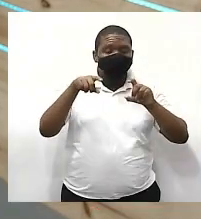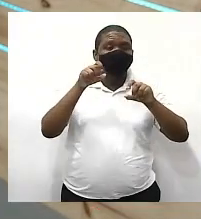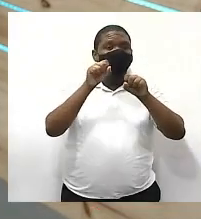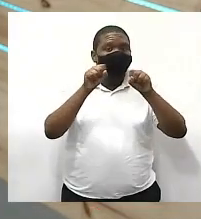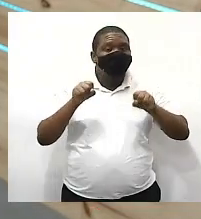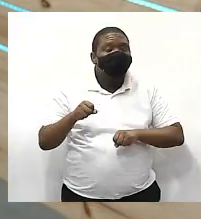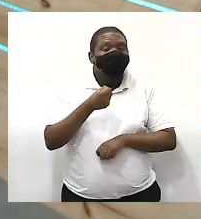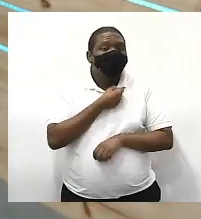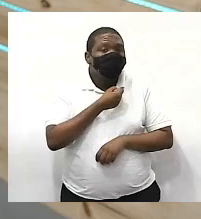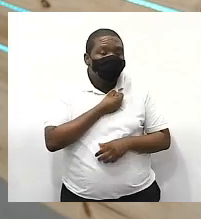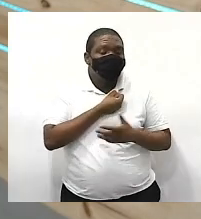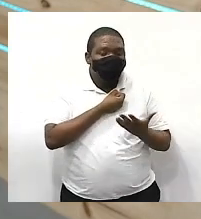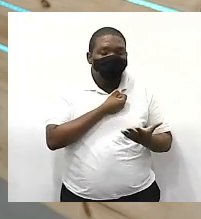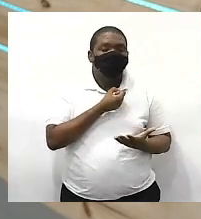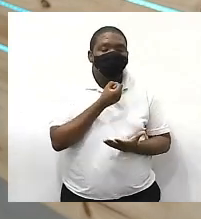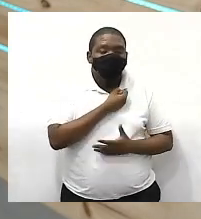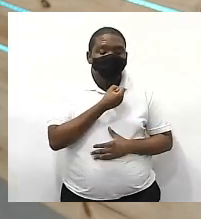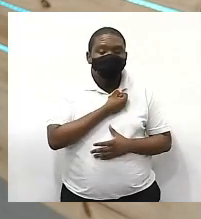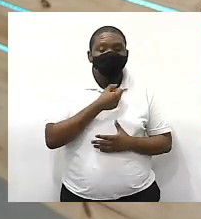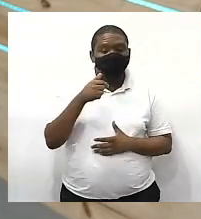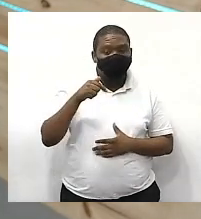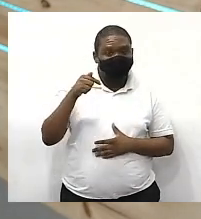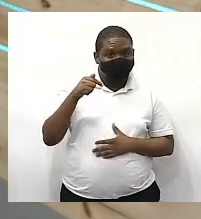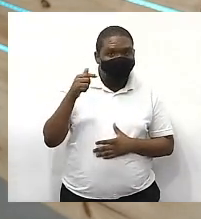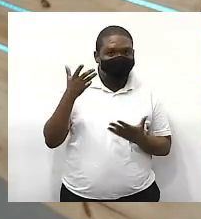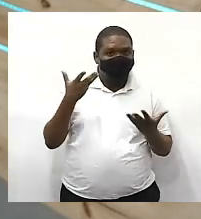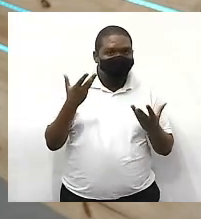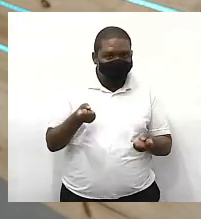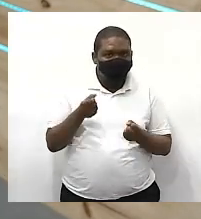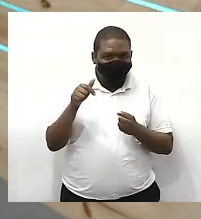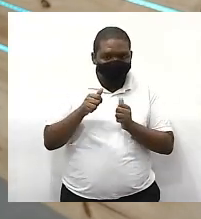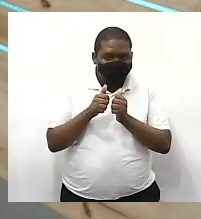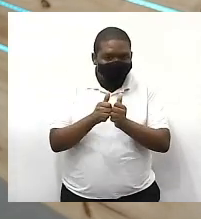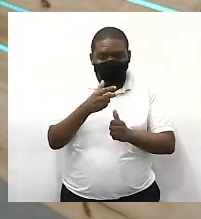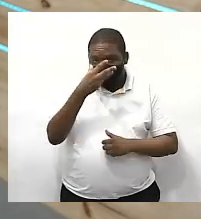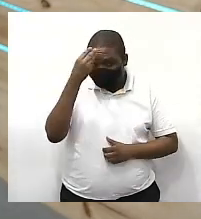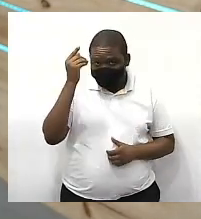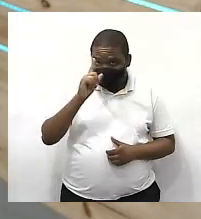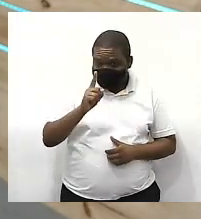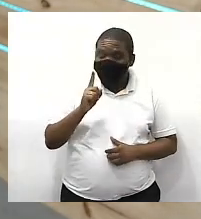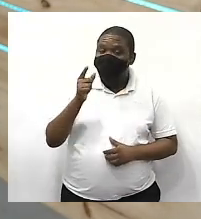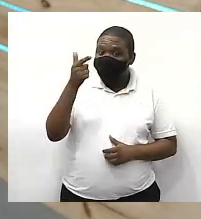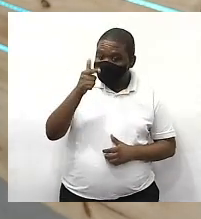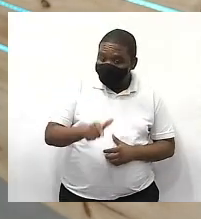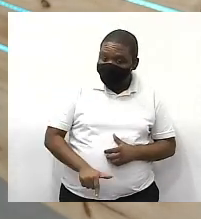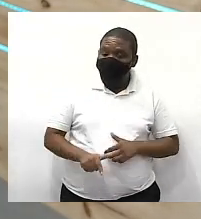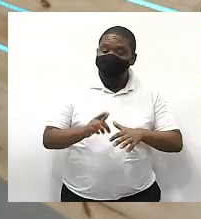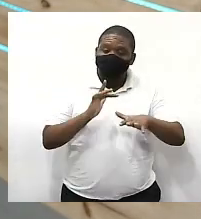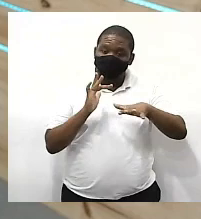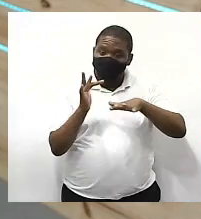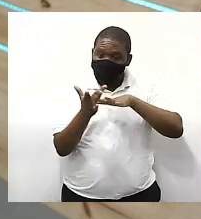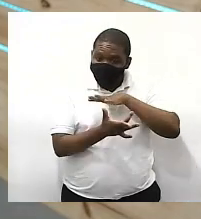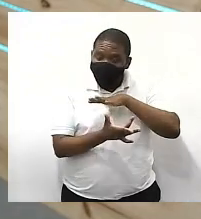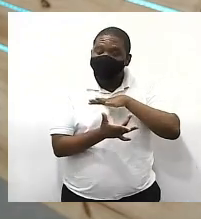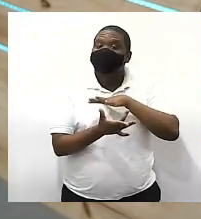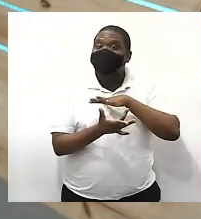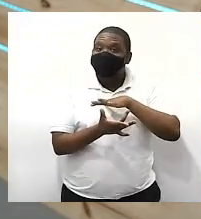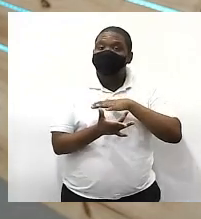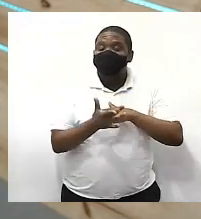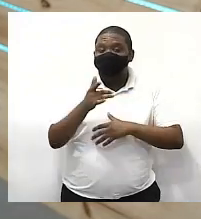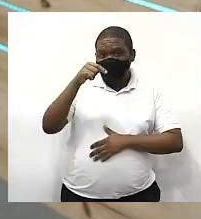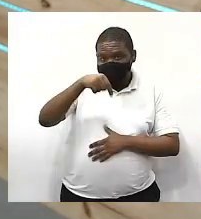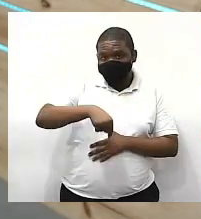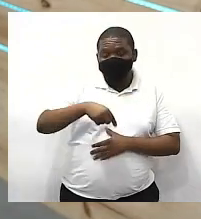Numeração Decimal, aula de número 7, acompanha comigo. Não esquece, mais uma vez, seguir nas redes sociais,